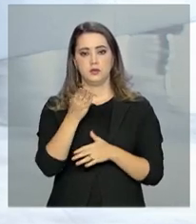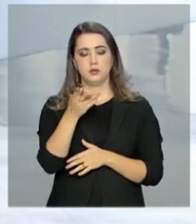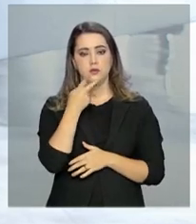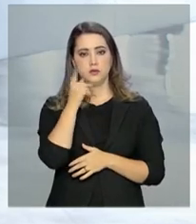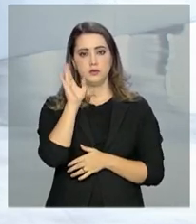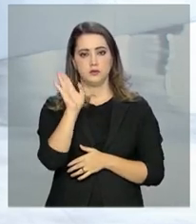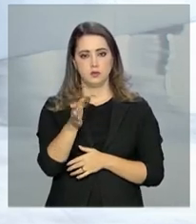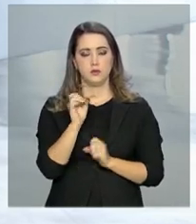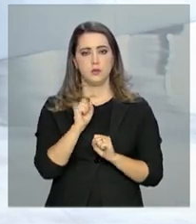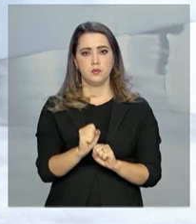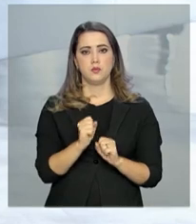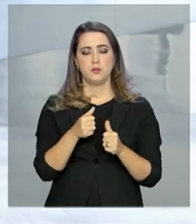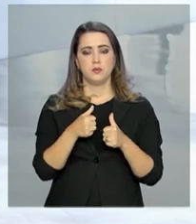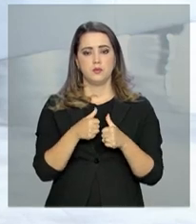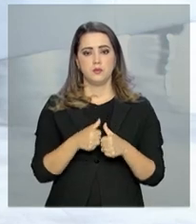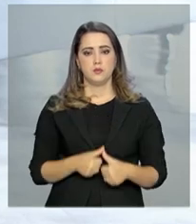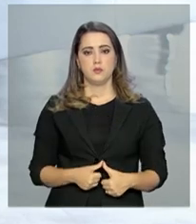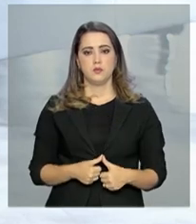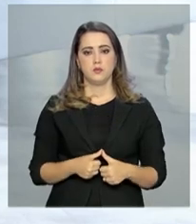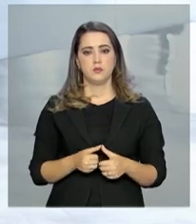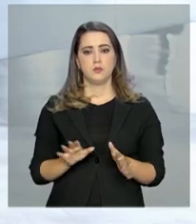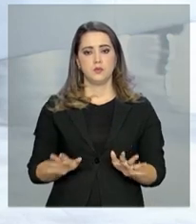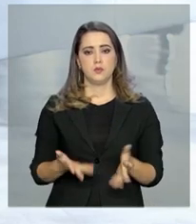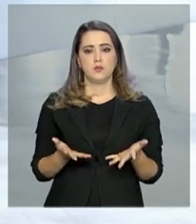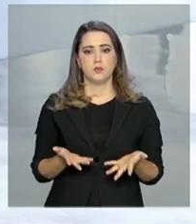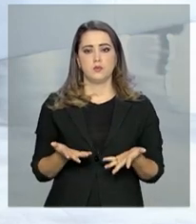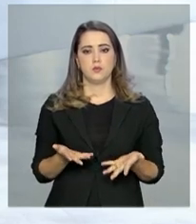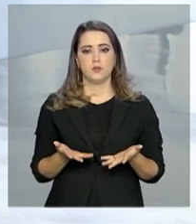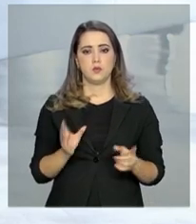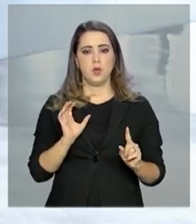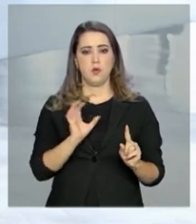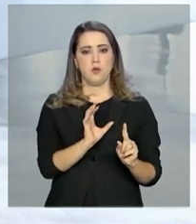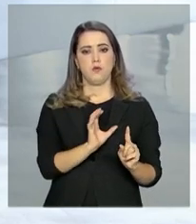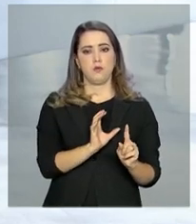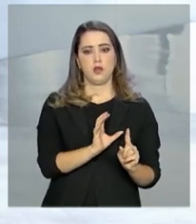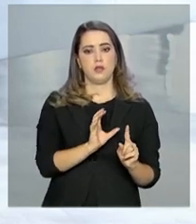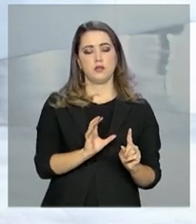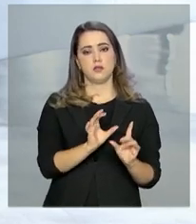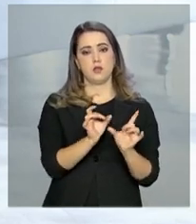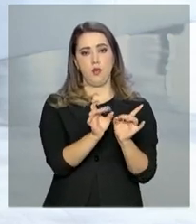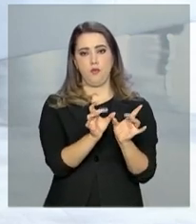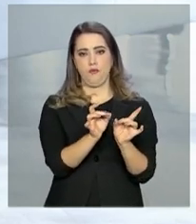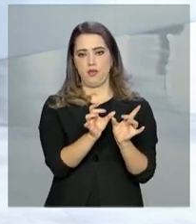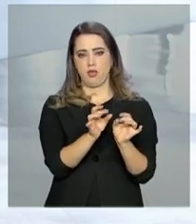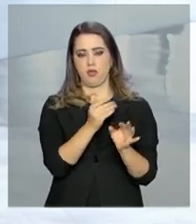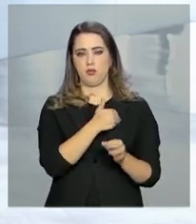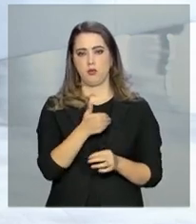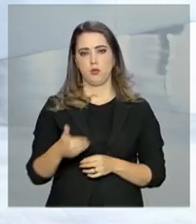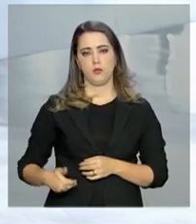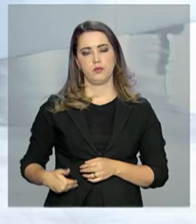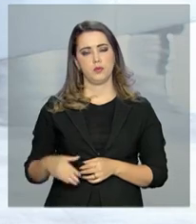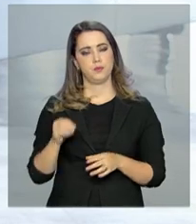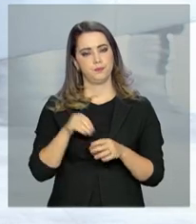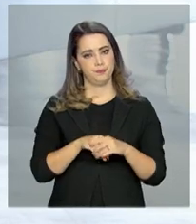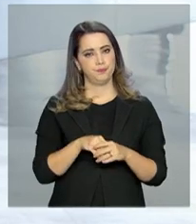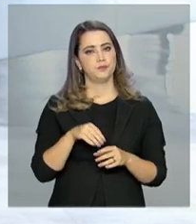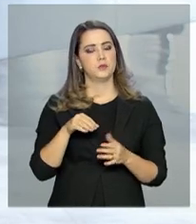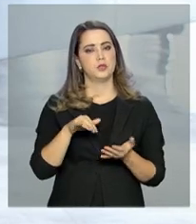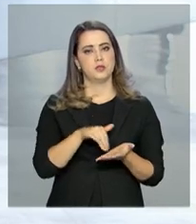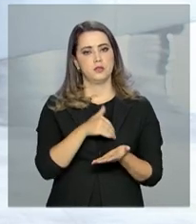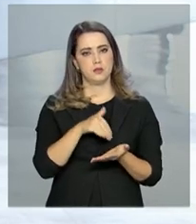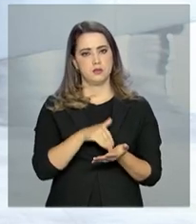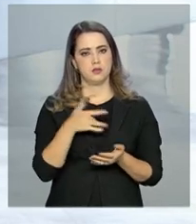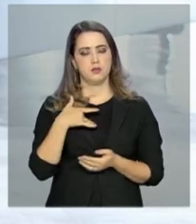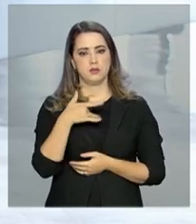falou poderiam estar incitando e direcionando licitações junto à secretaria